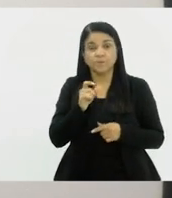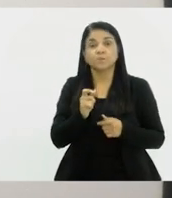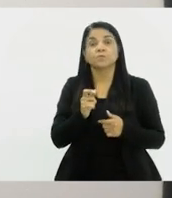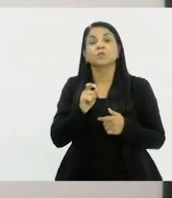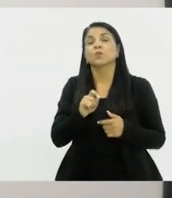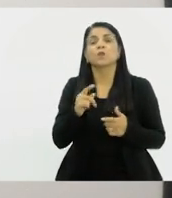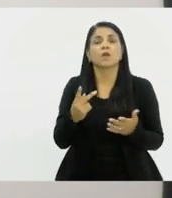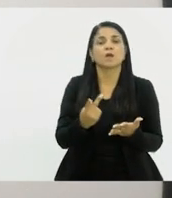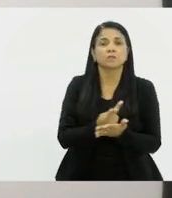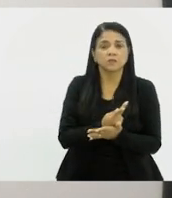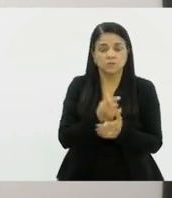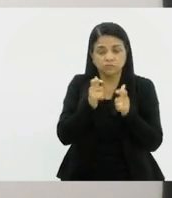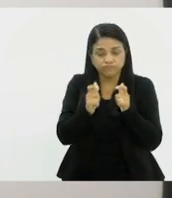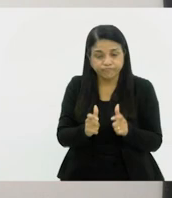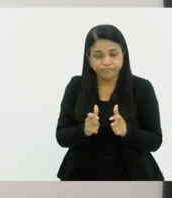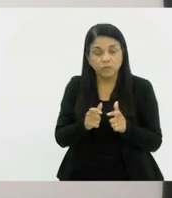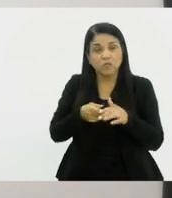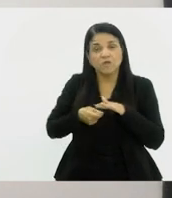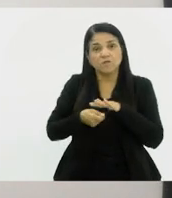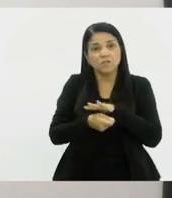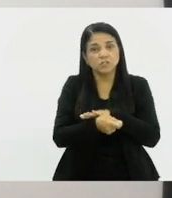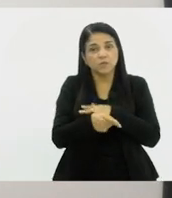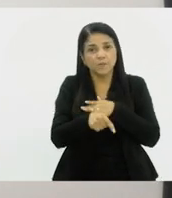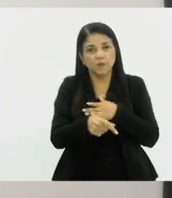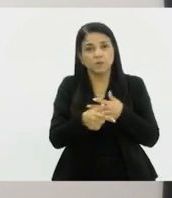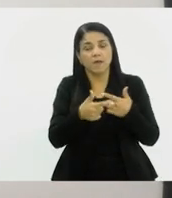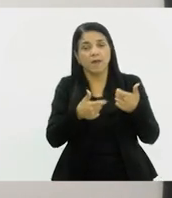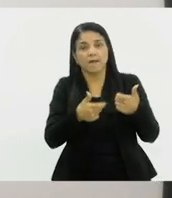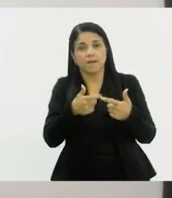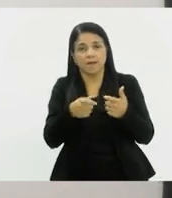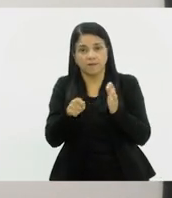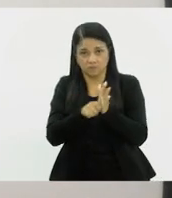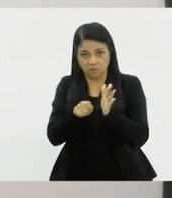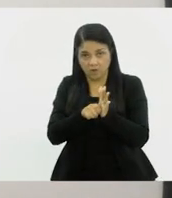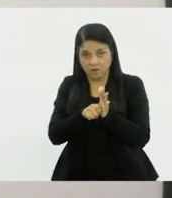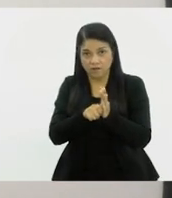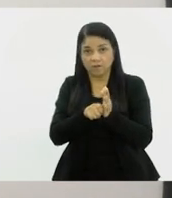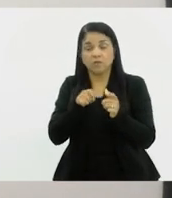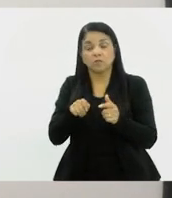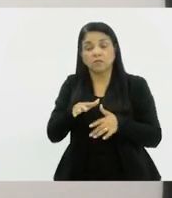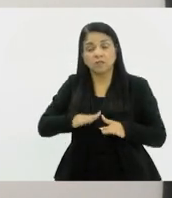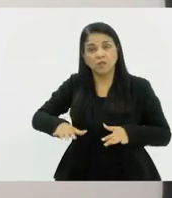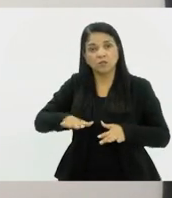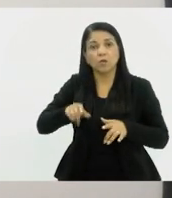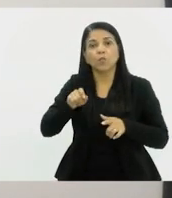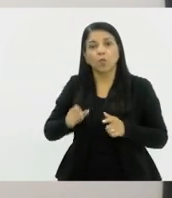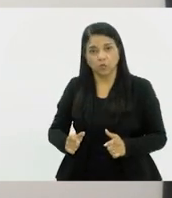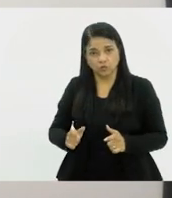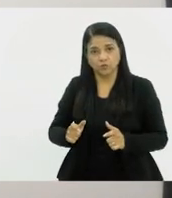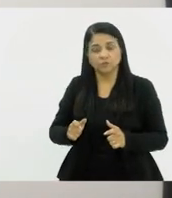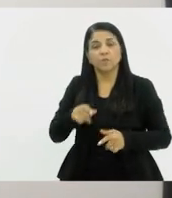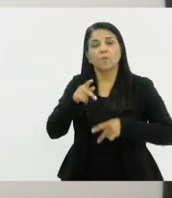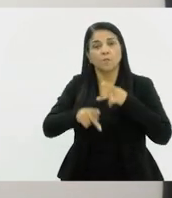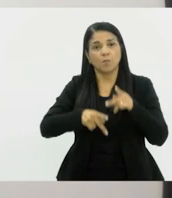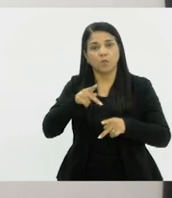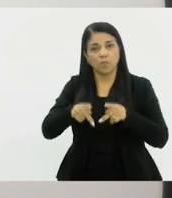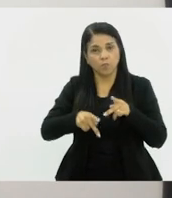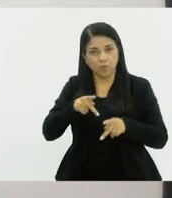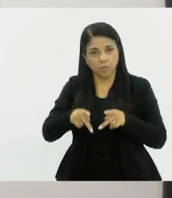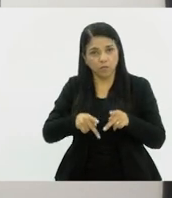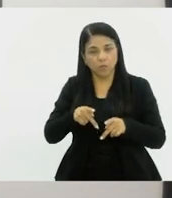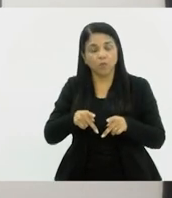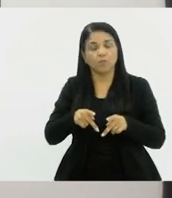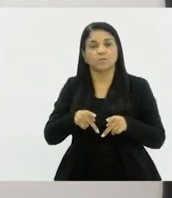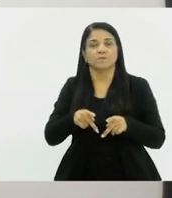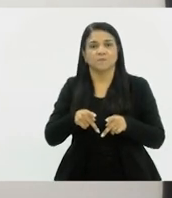acontece o investimento a essa guerra as drogas é exatamente nos territórios ocupados pelo nosso povo foram nos territórios que nós